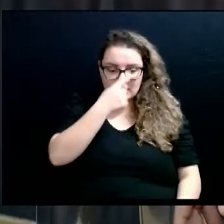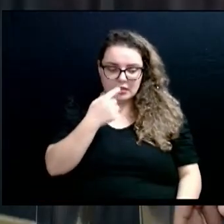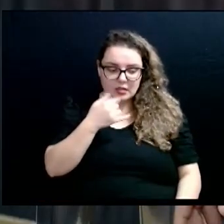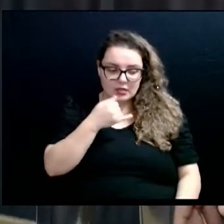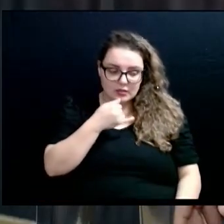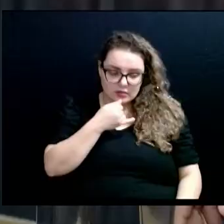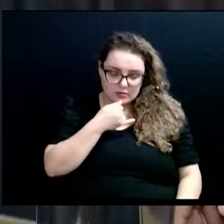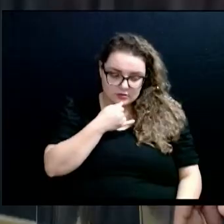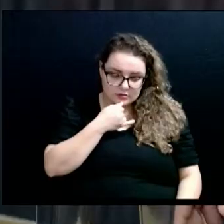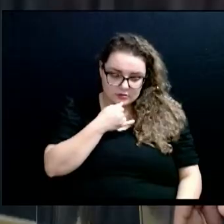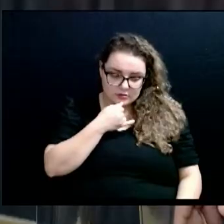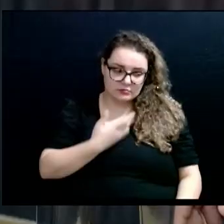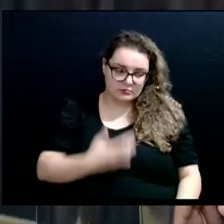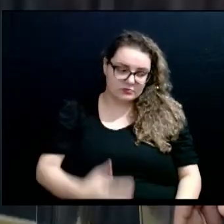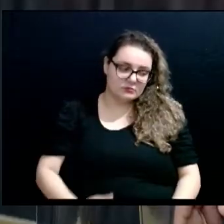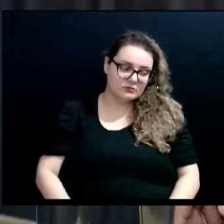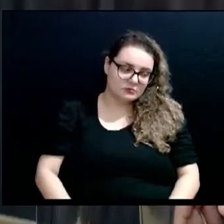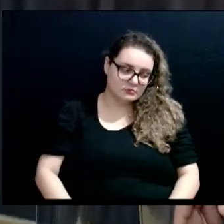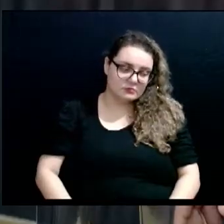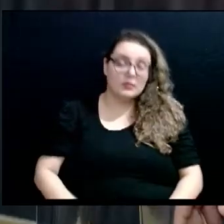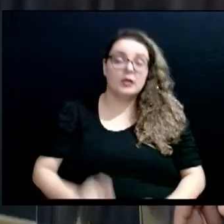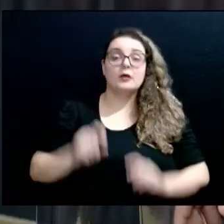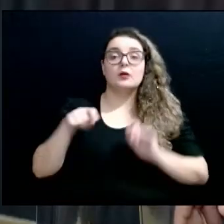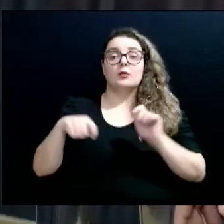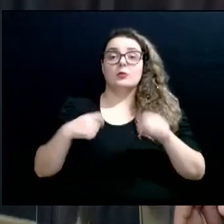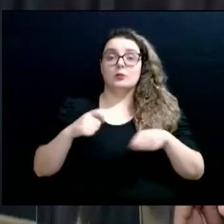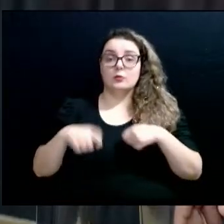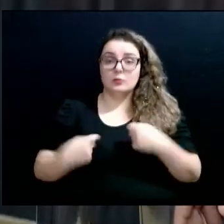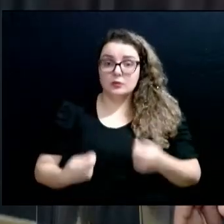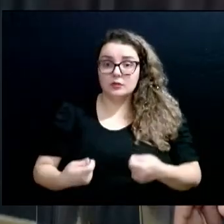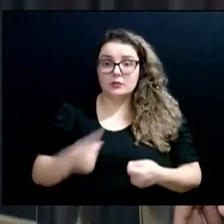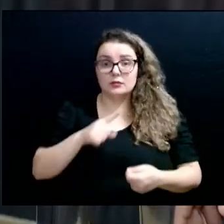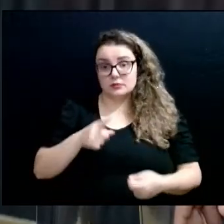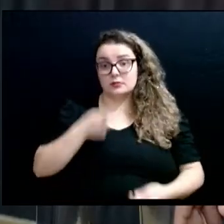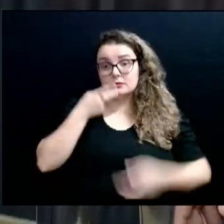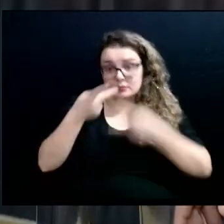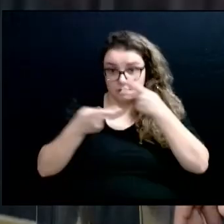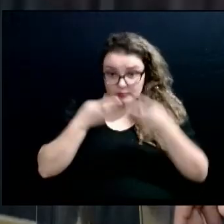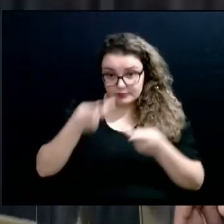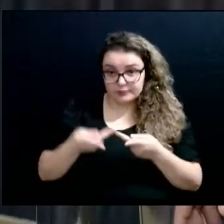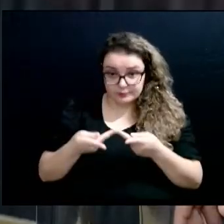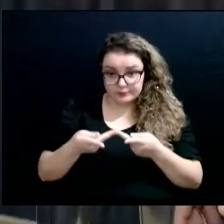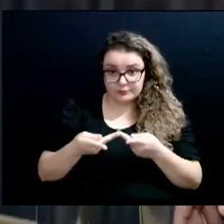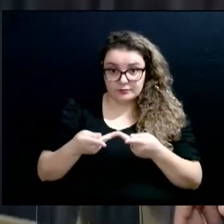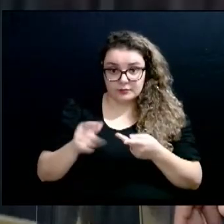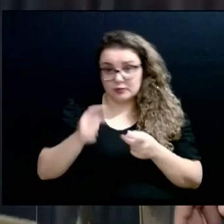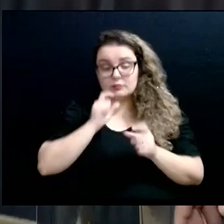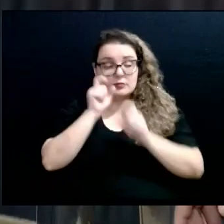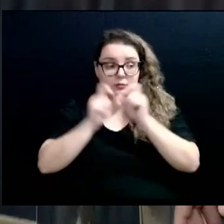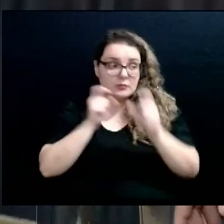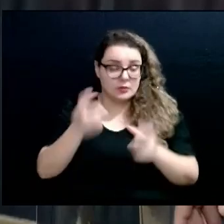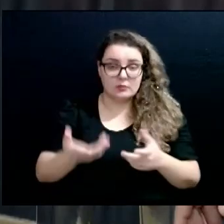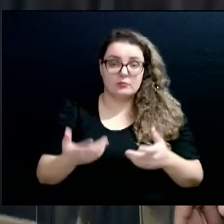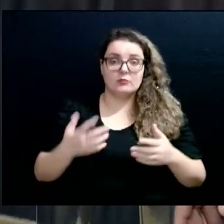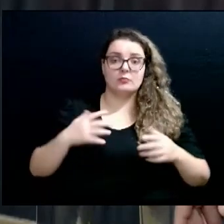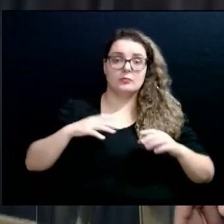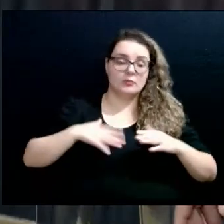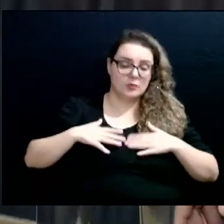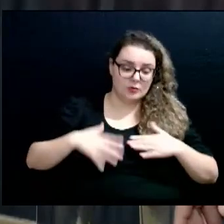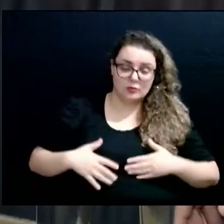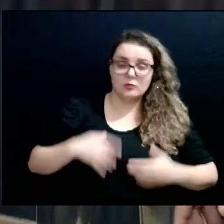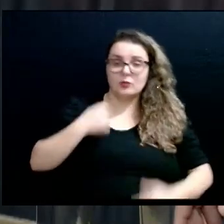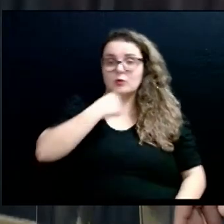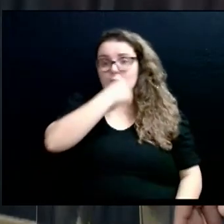gente vai buscando por sinais não verbais, que a gente fala, né? Ou seja, sinais no corpo, no rosto, Sim.